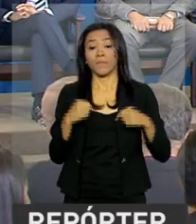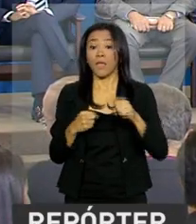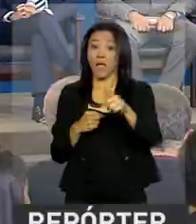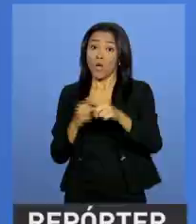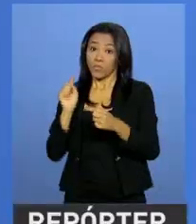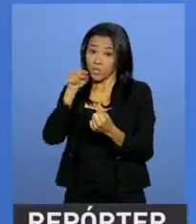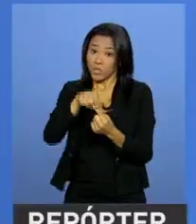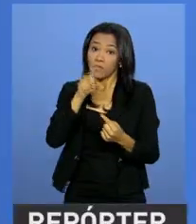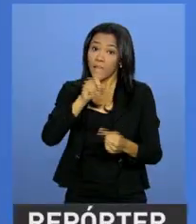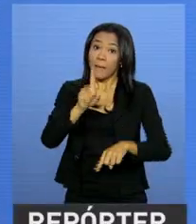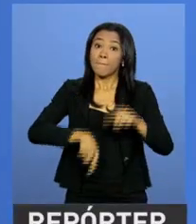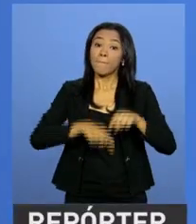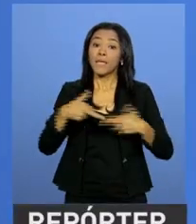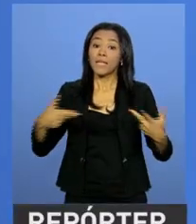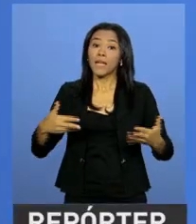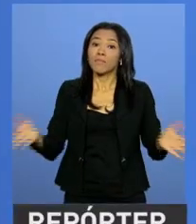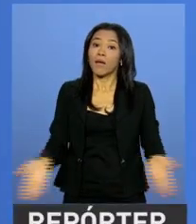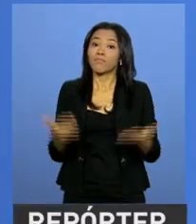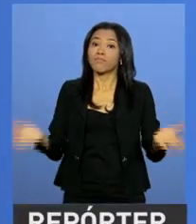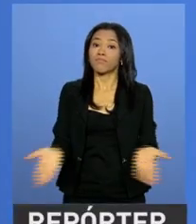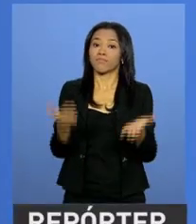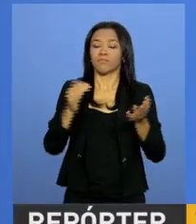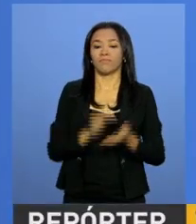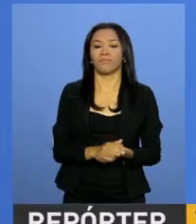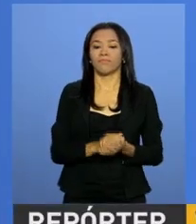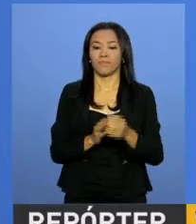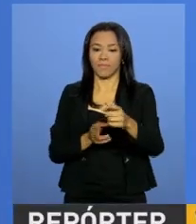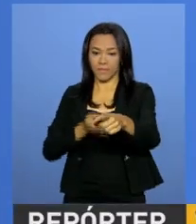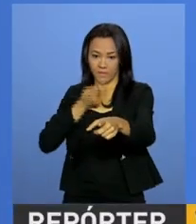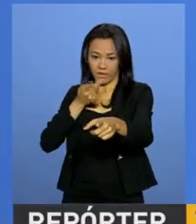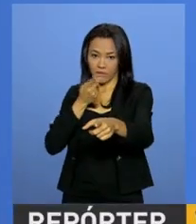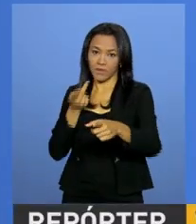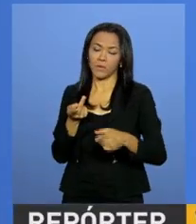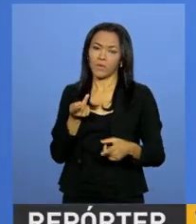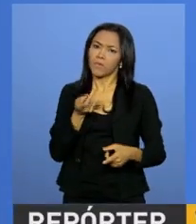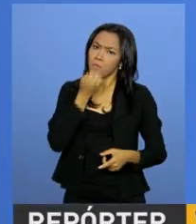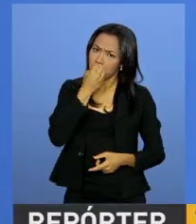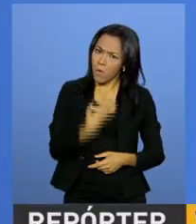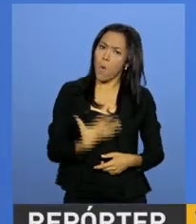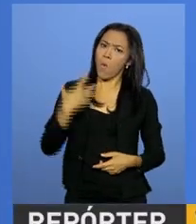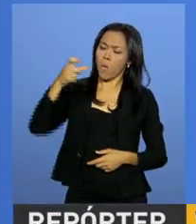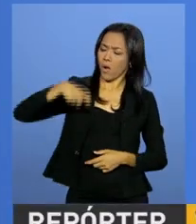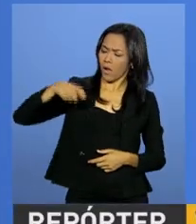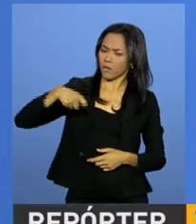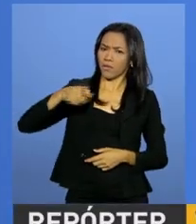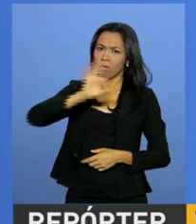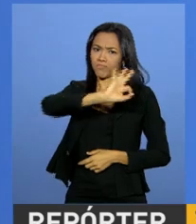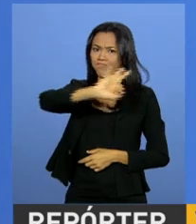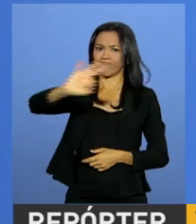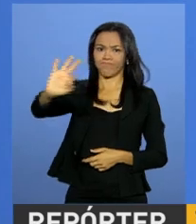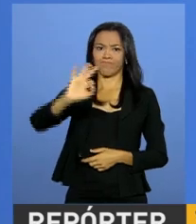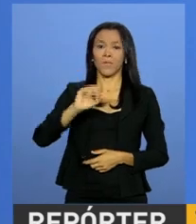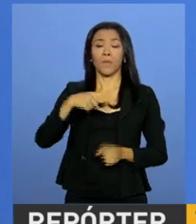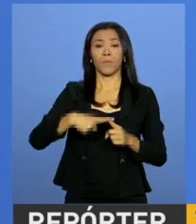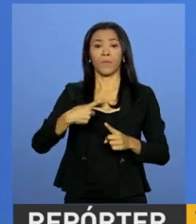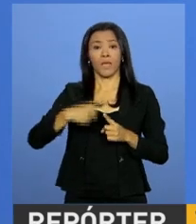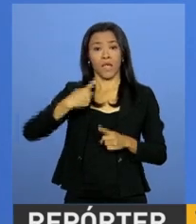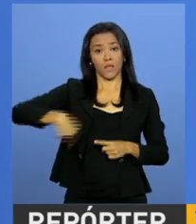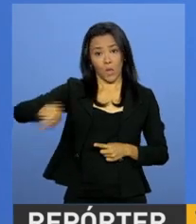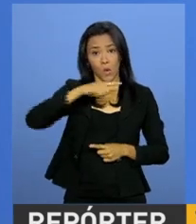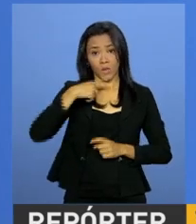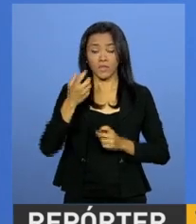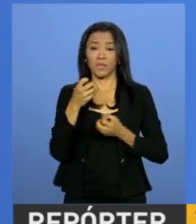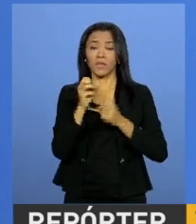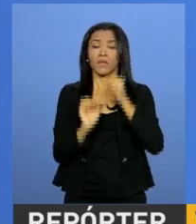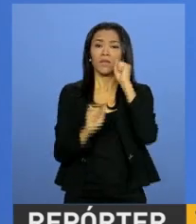de construção. E ele vem em boa hora, presidente Temer. Nos últimos 3 anos, nossa indústria, pelas razões